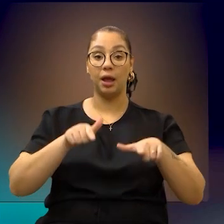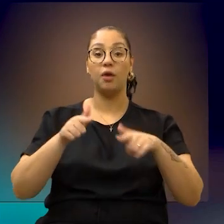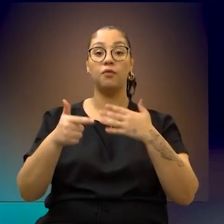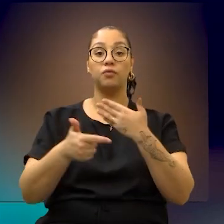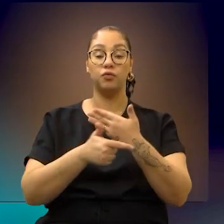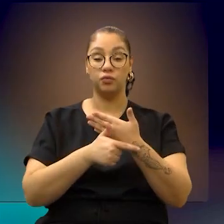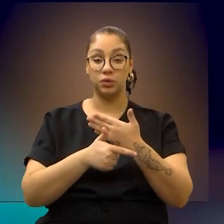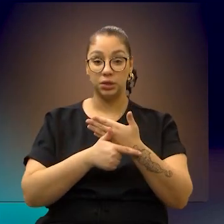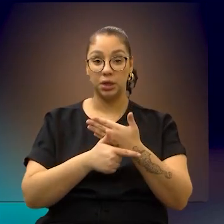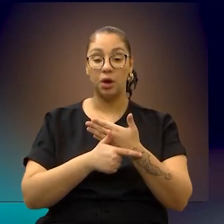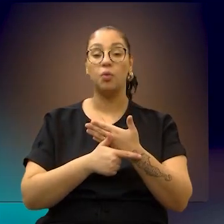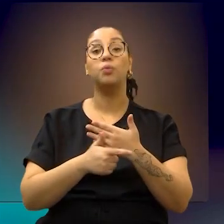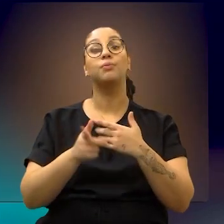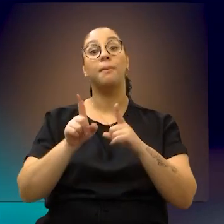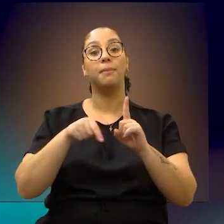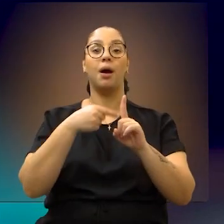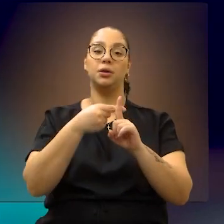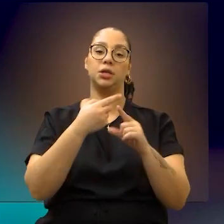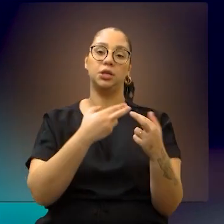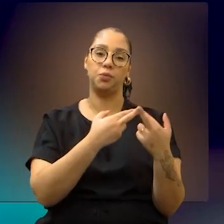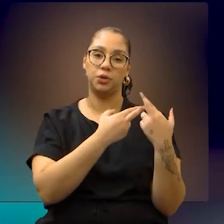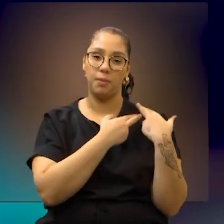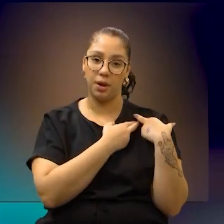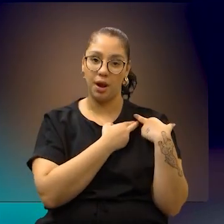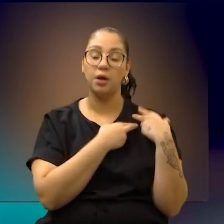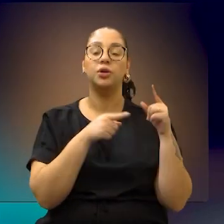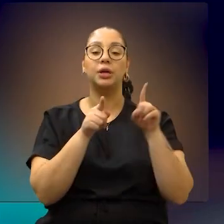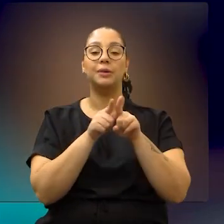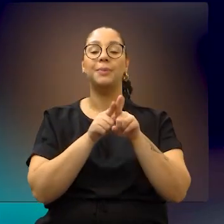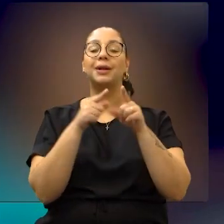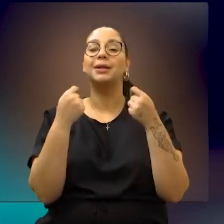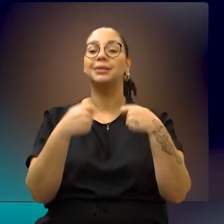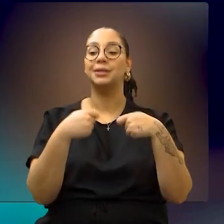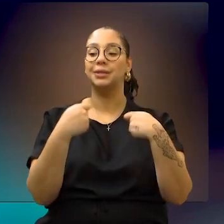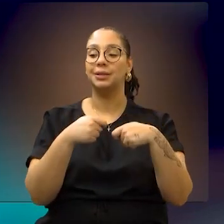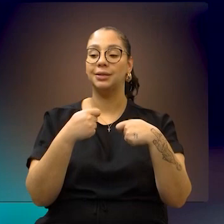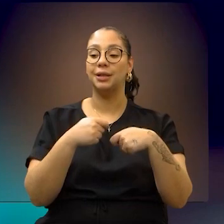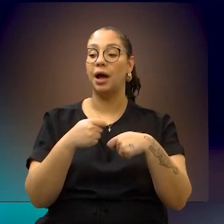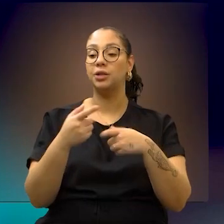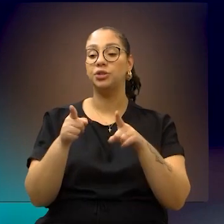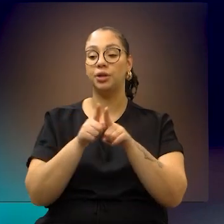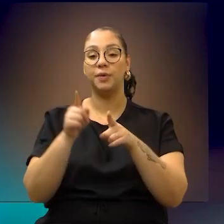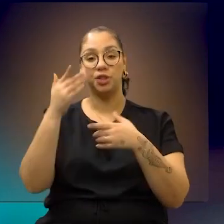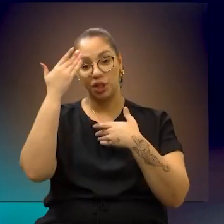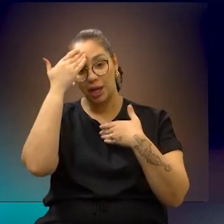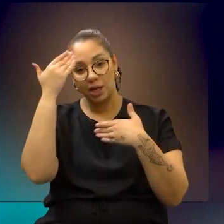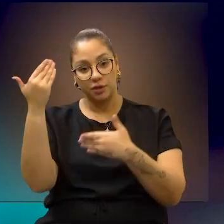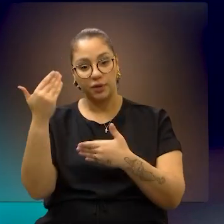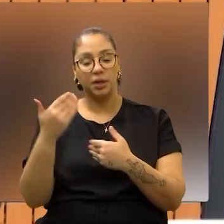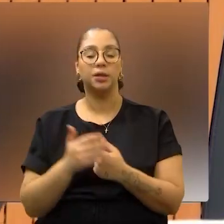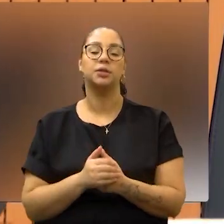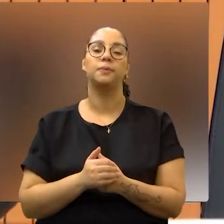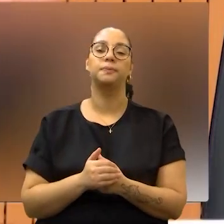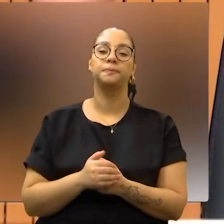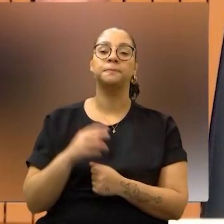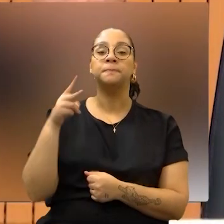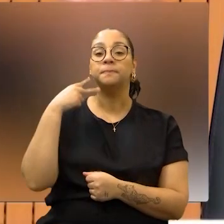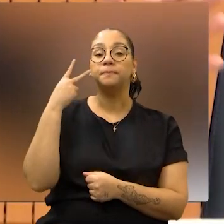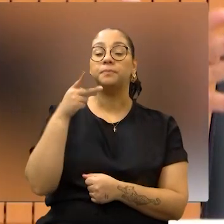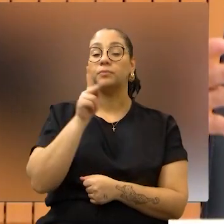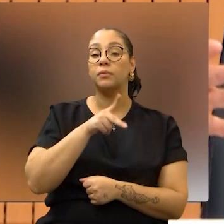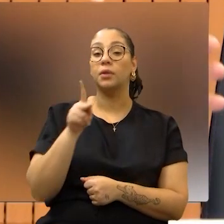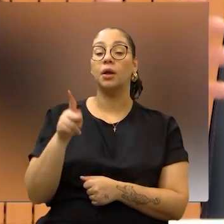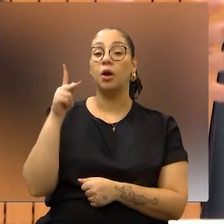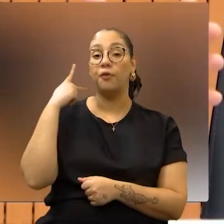funções e esses cargos novas responsabilidades. Daí da necessidade dessas gratificações. Para o